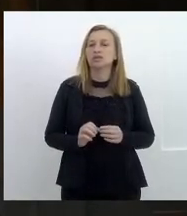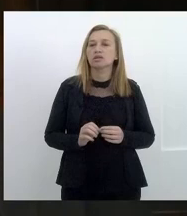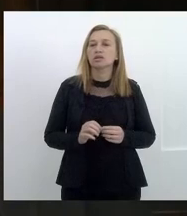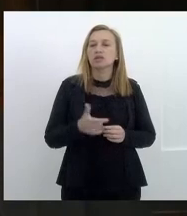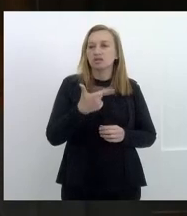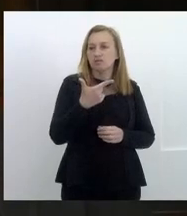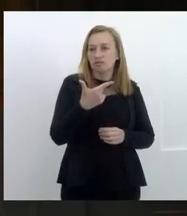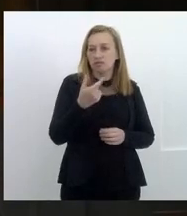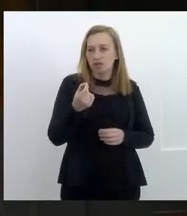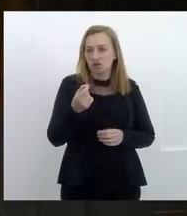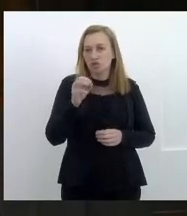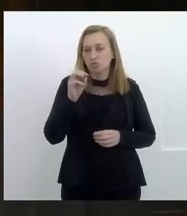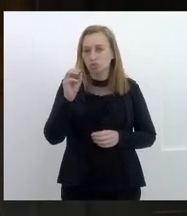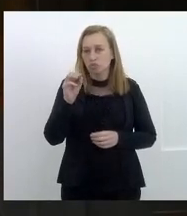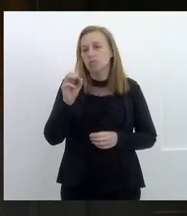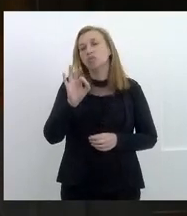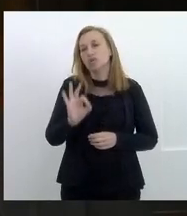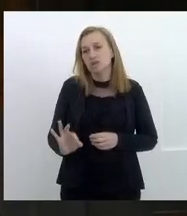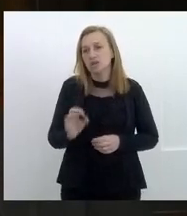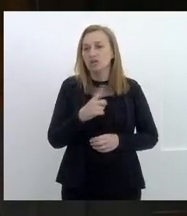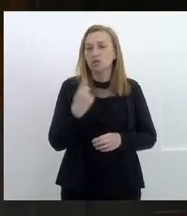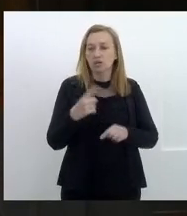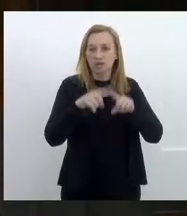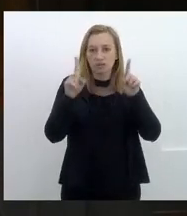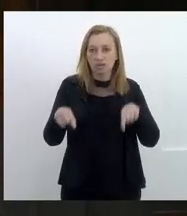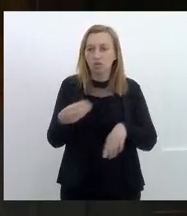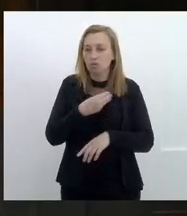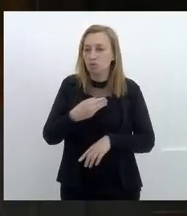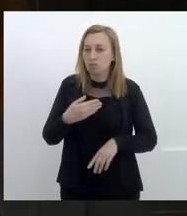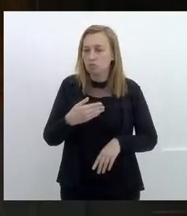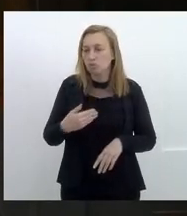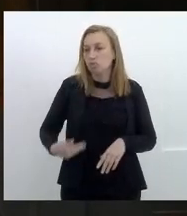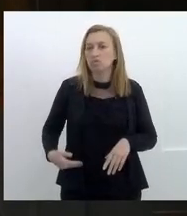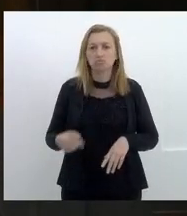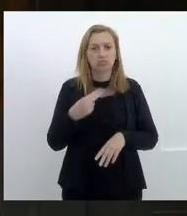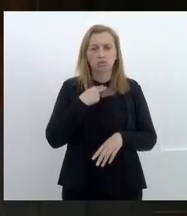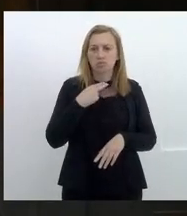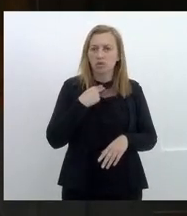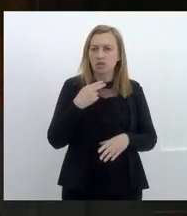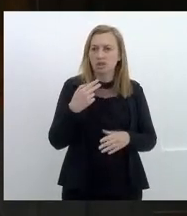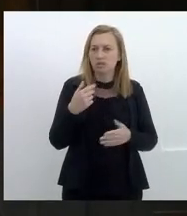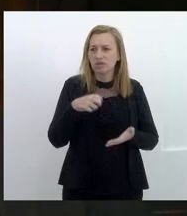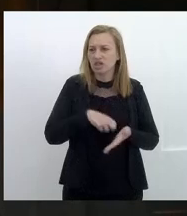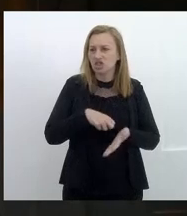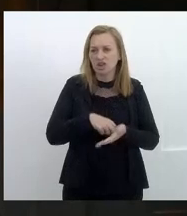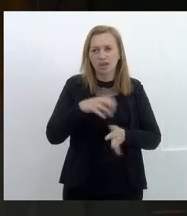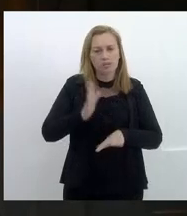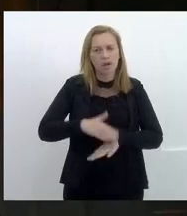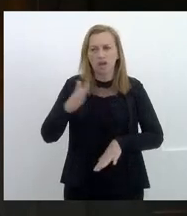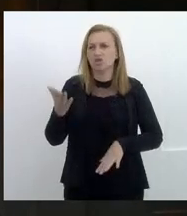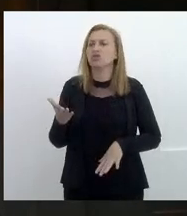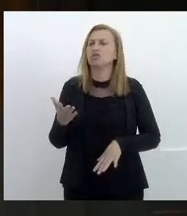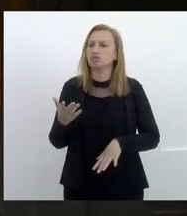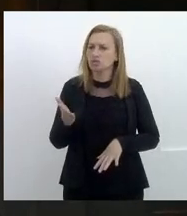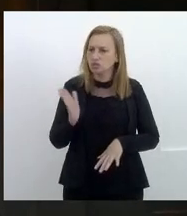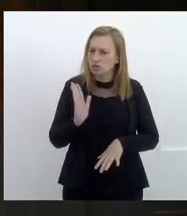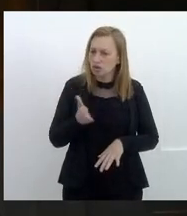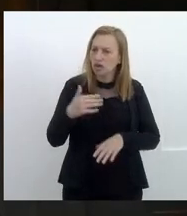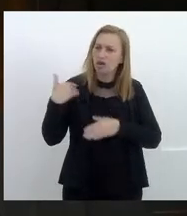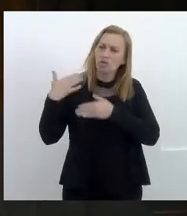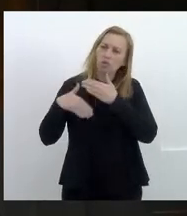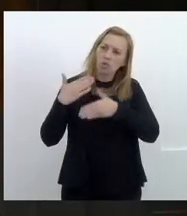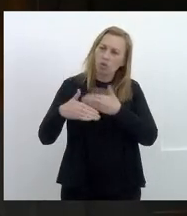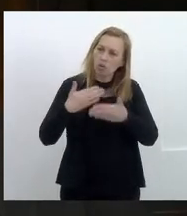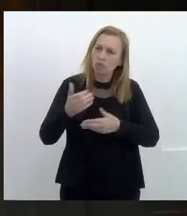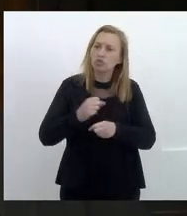seja de vinte por cento nós servidores públicos não podemos ser mais apenados do que já faz apenas o que já fomos ao longo